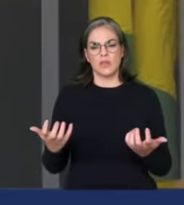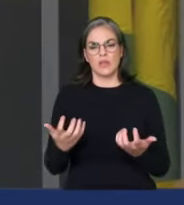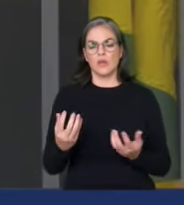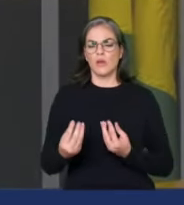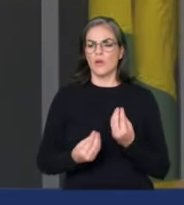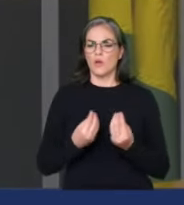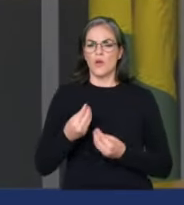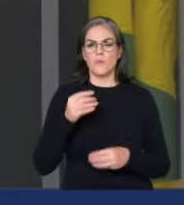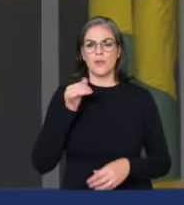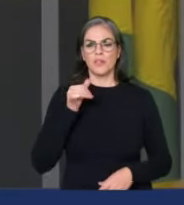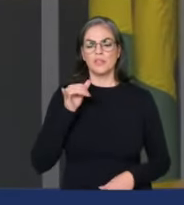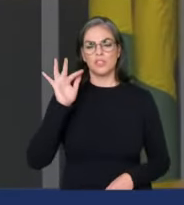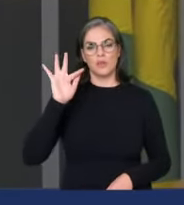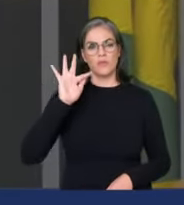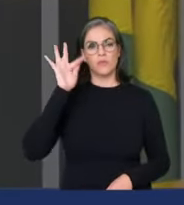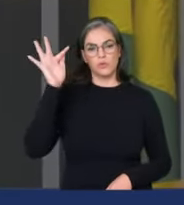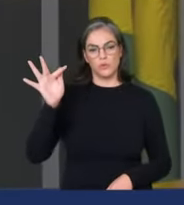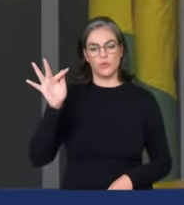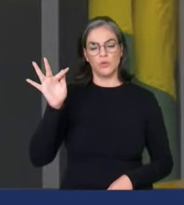no futuro, e agora